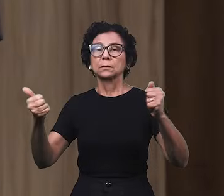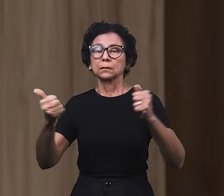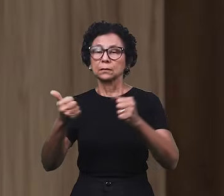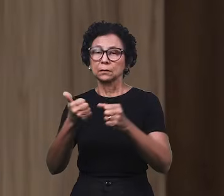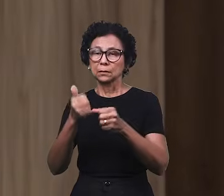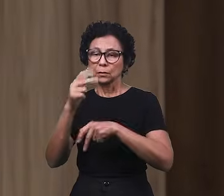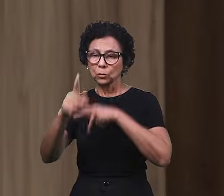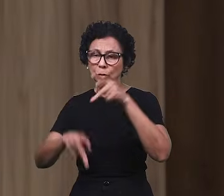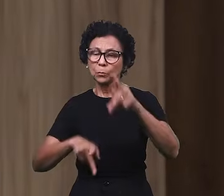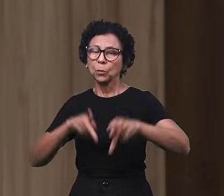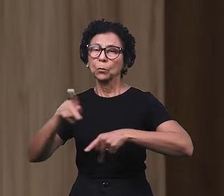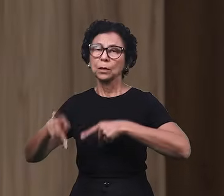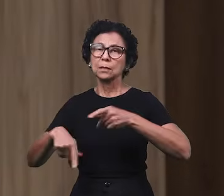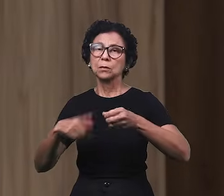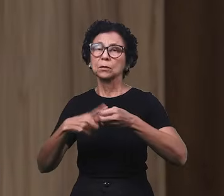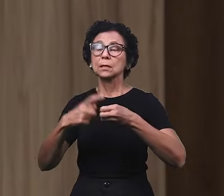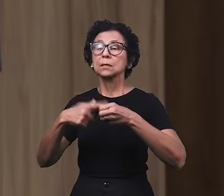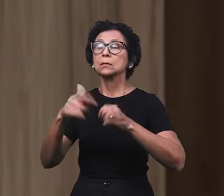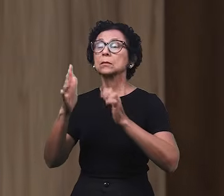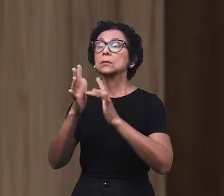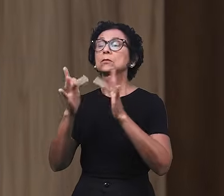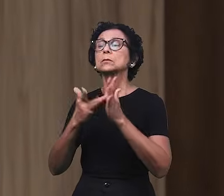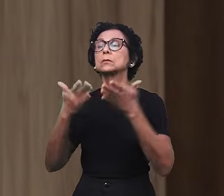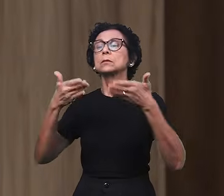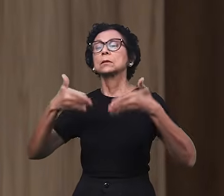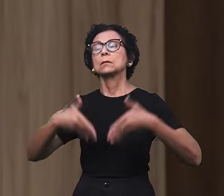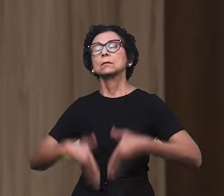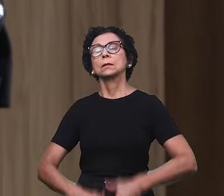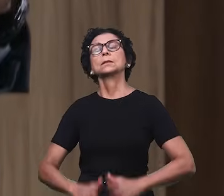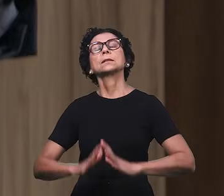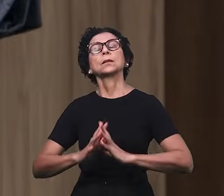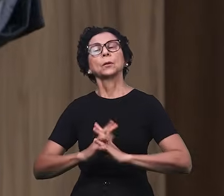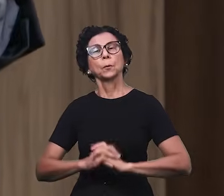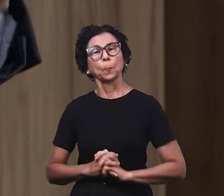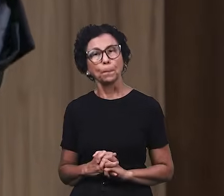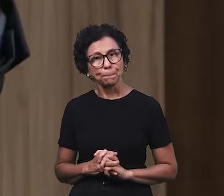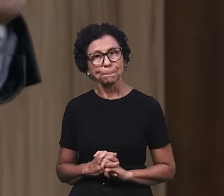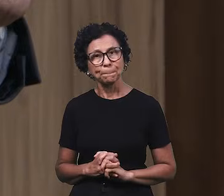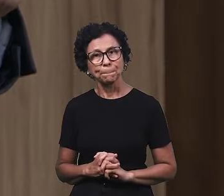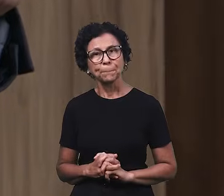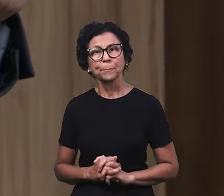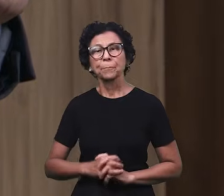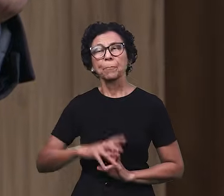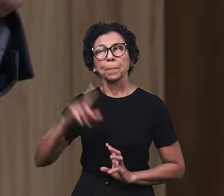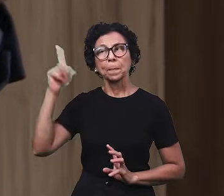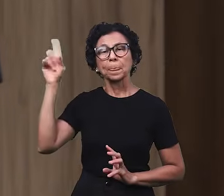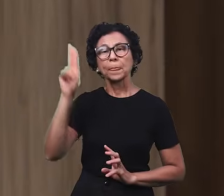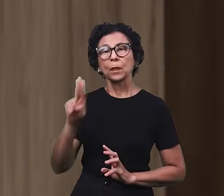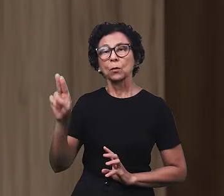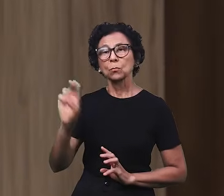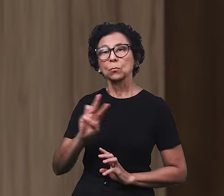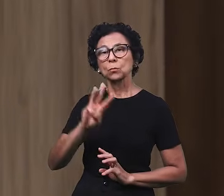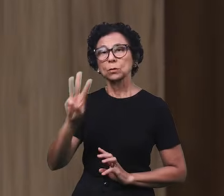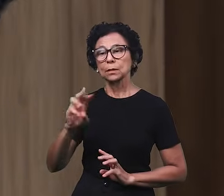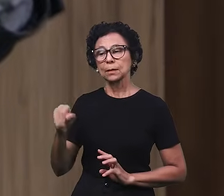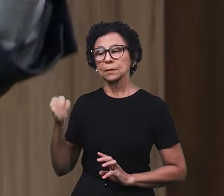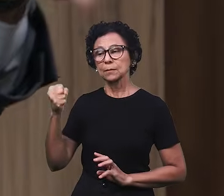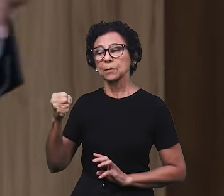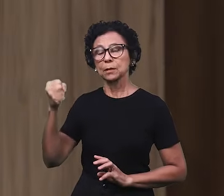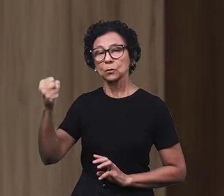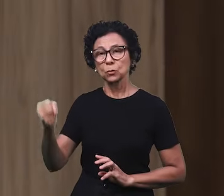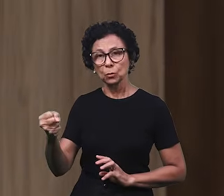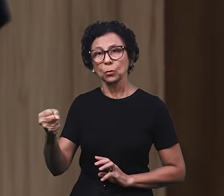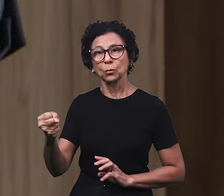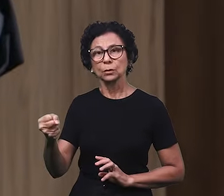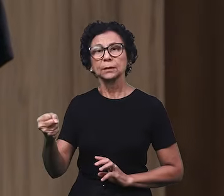que o Messias, havia nascido. Então Deus, por boca dos pastores, fez conhecer